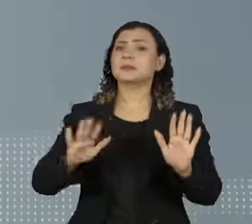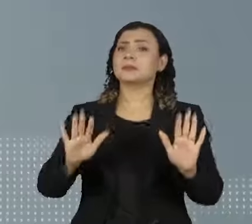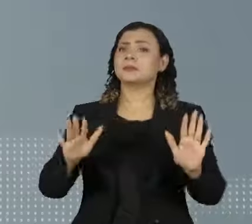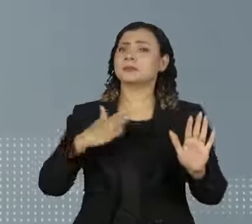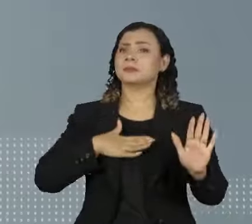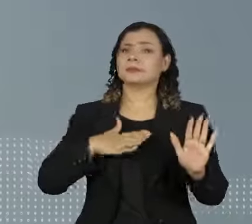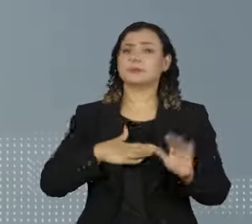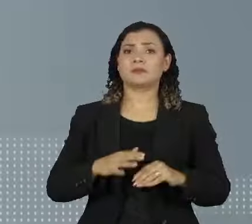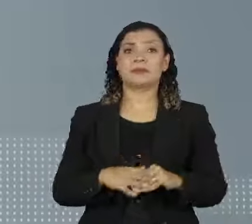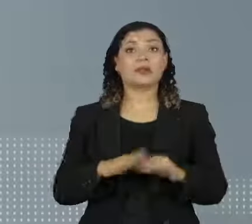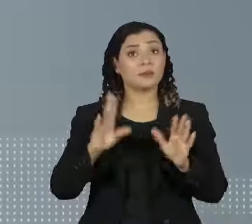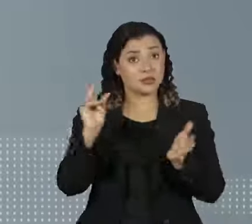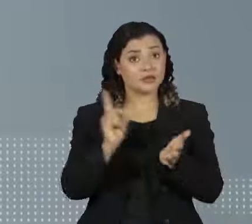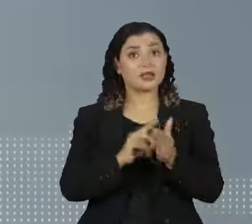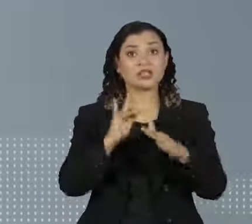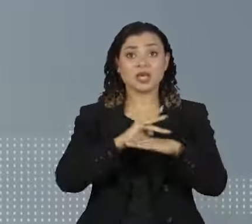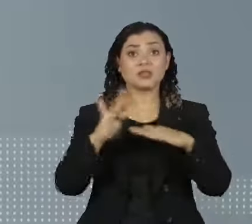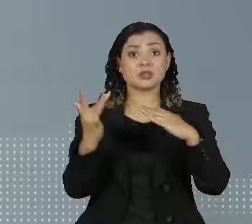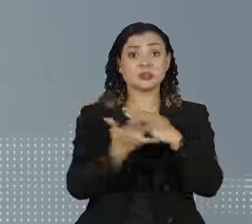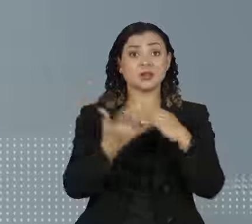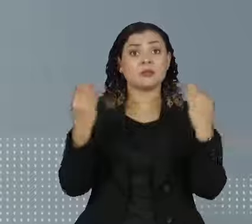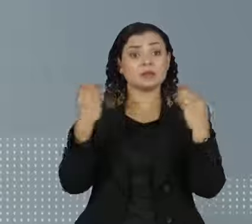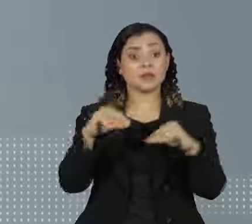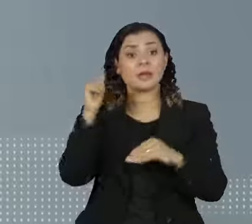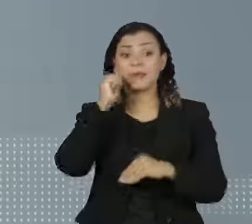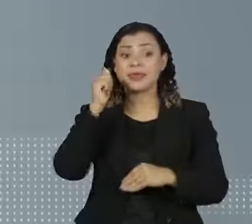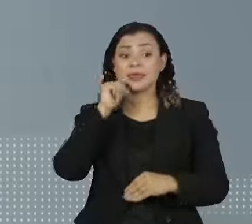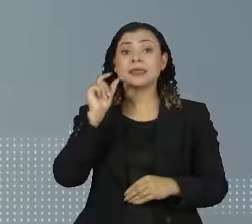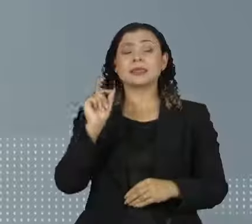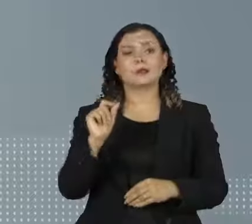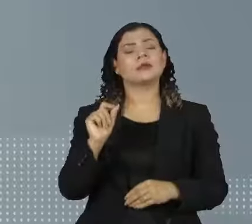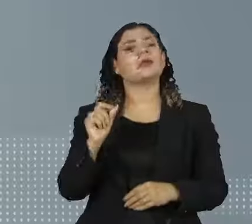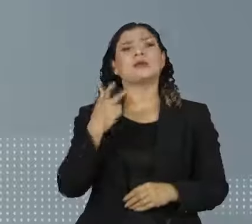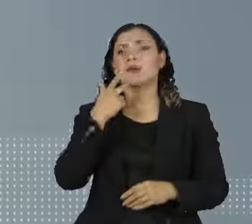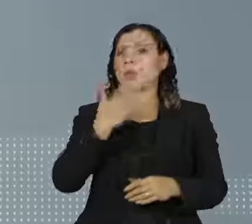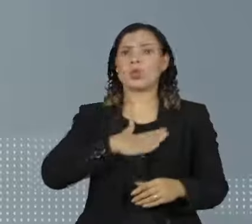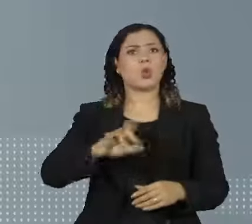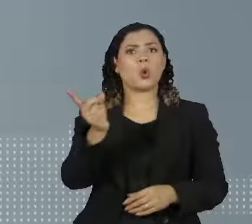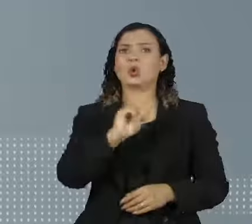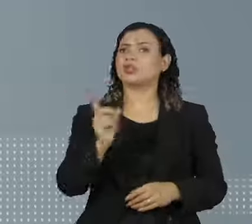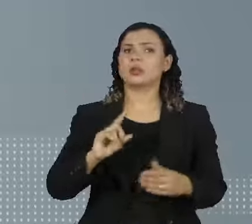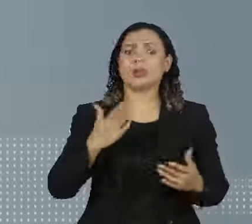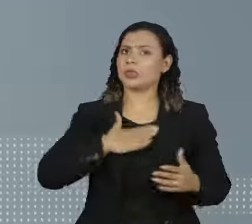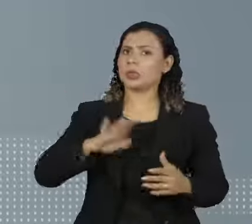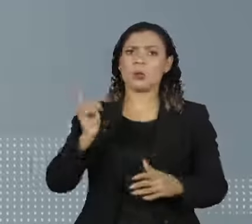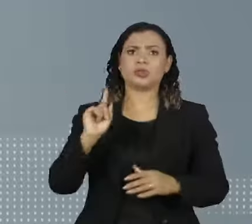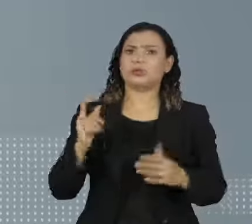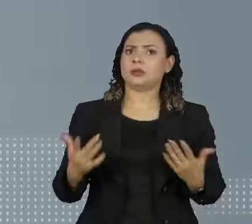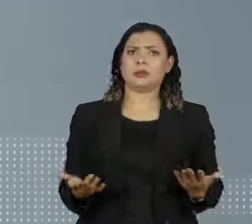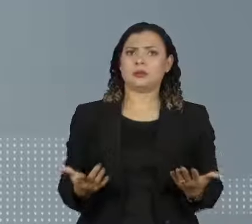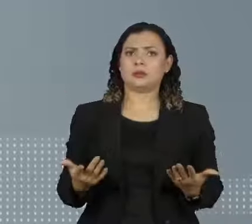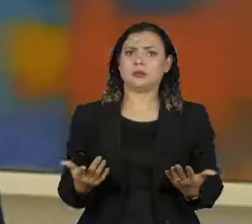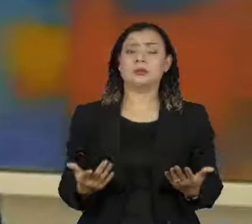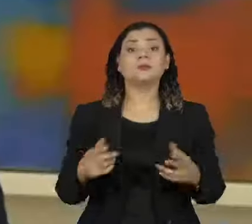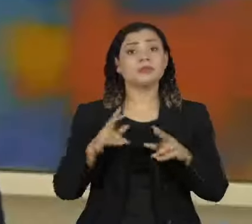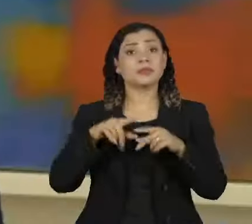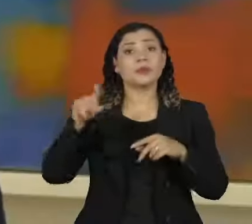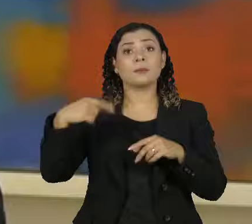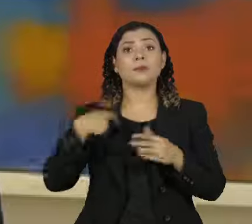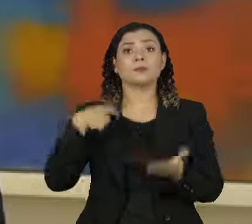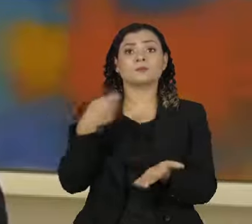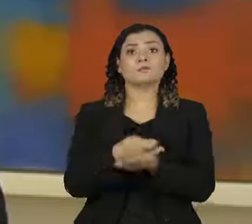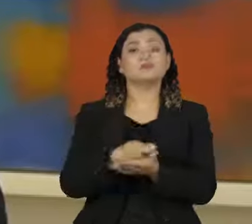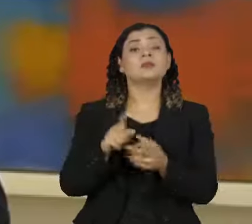mas via rede social a jogadora deixou claro não ter gostado do gesto depois o beijo